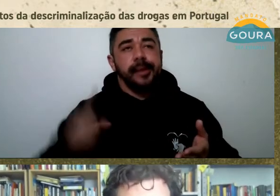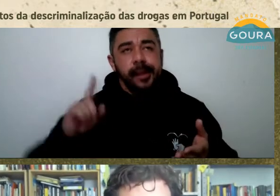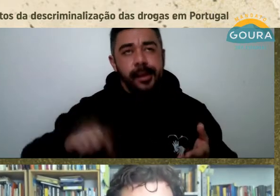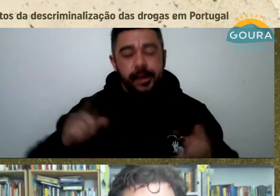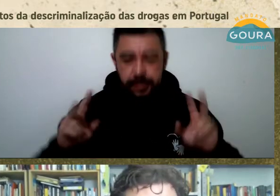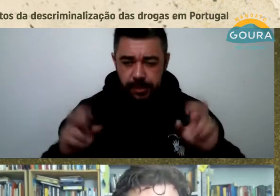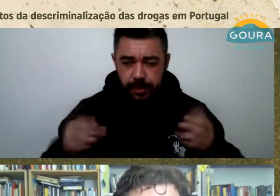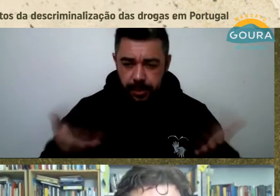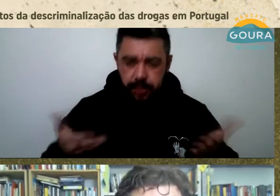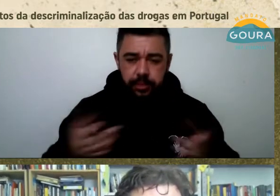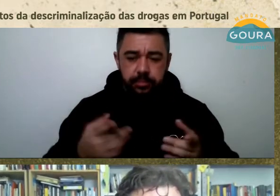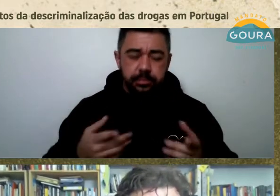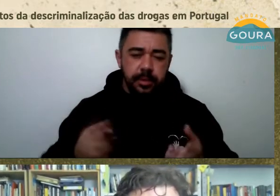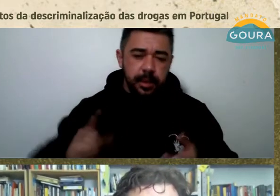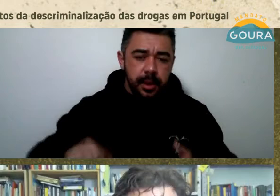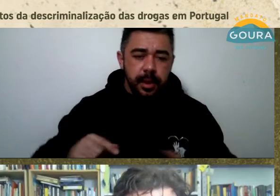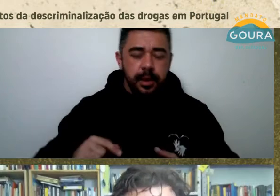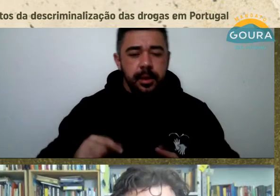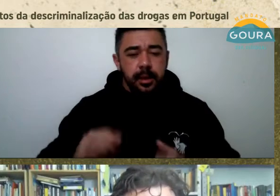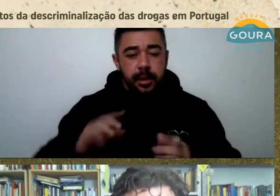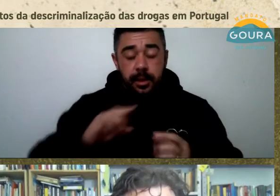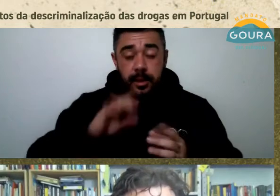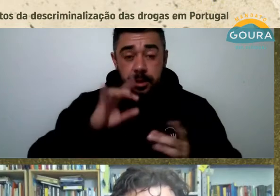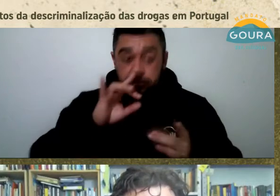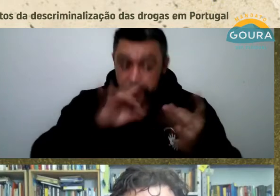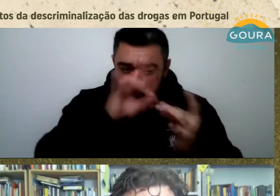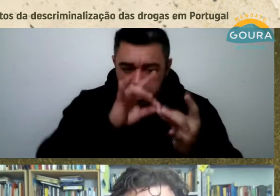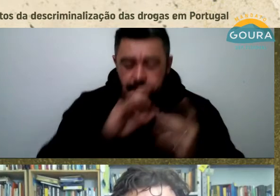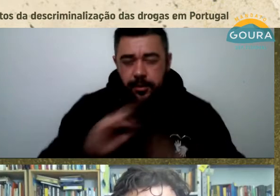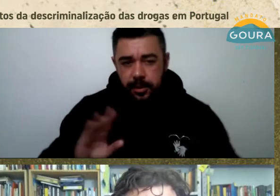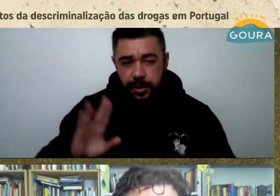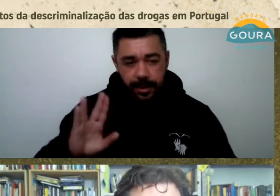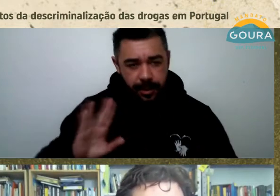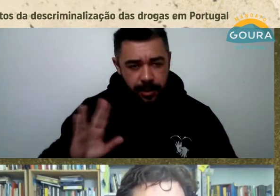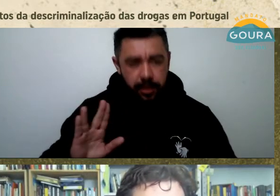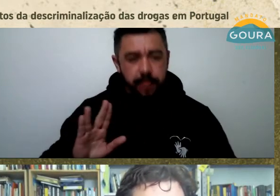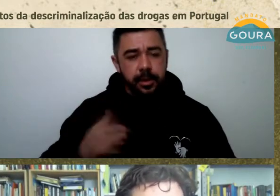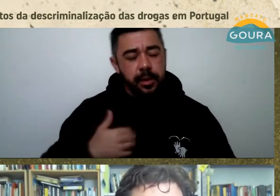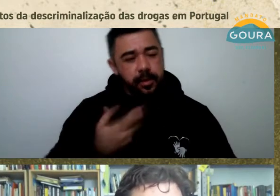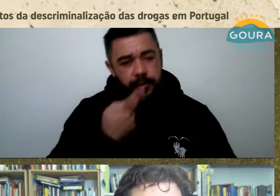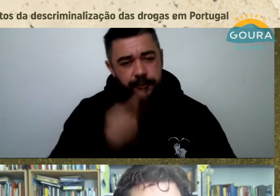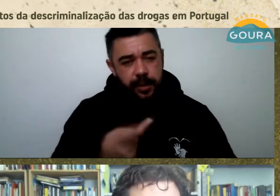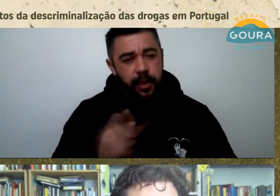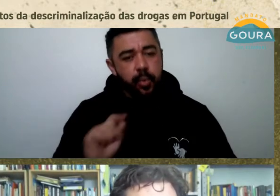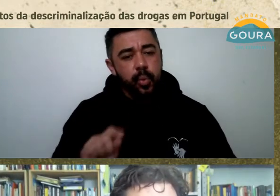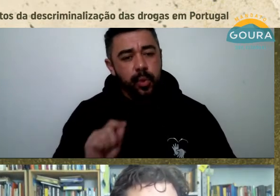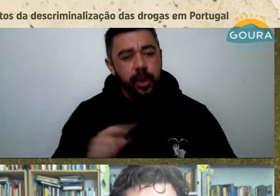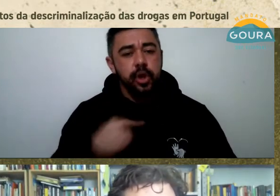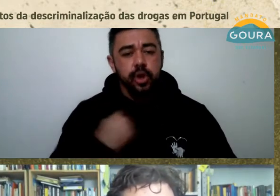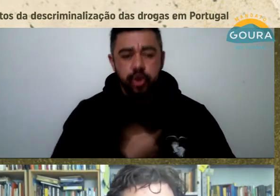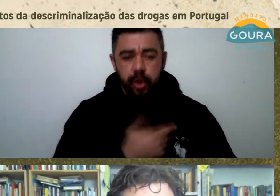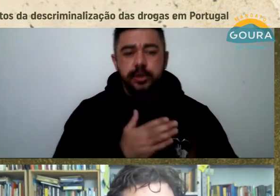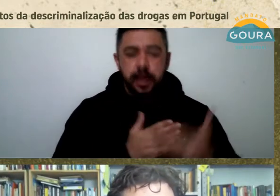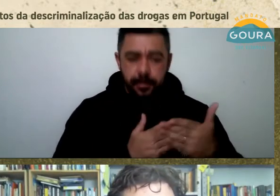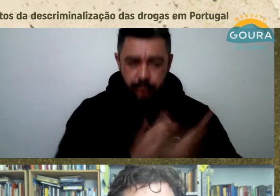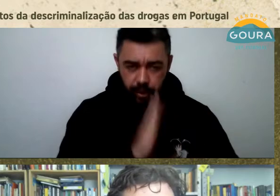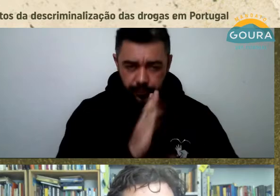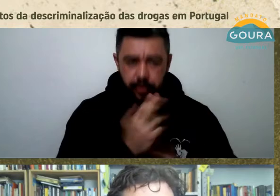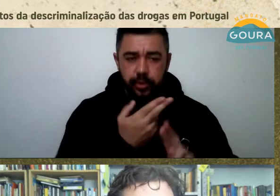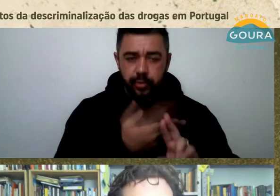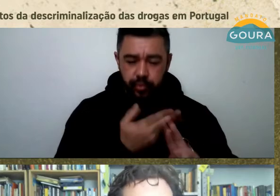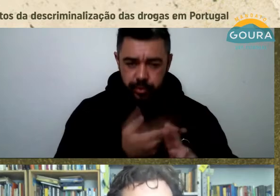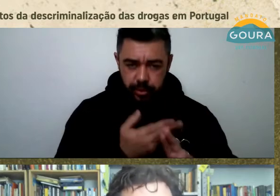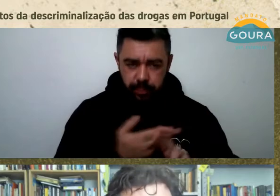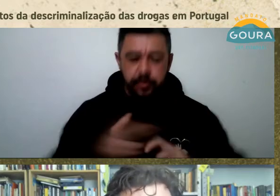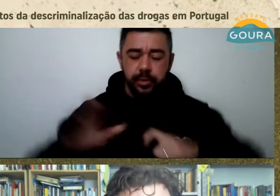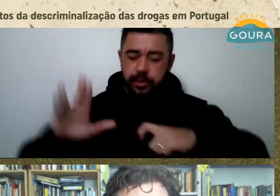encontro tem muito a ver com a cannabis, eu gostaria de dizer, nós já aprovámos a utilização terapêutica de